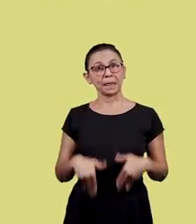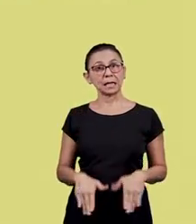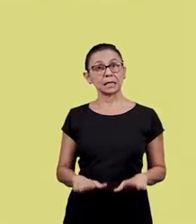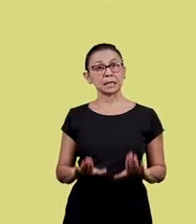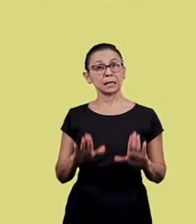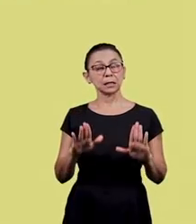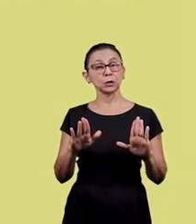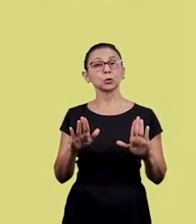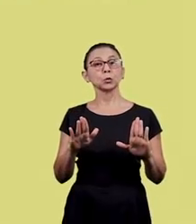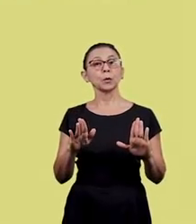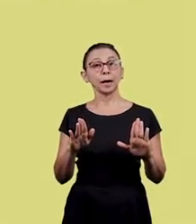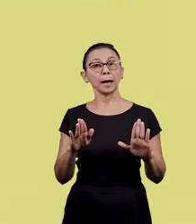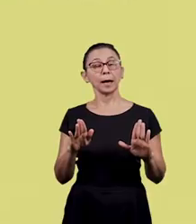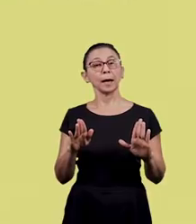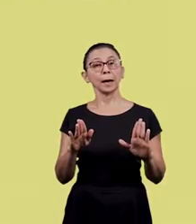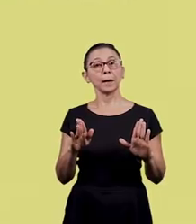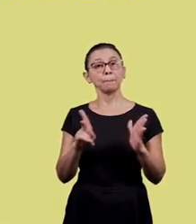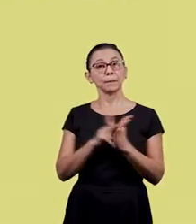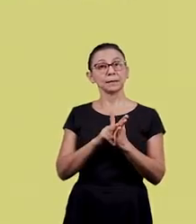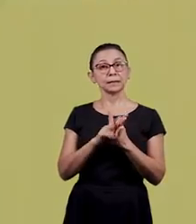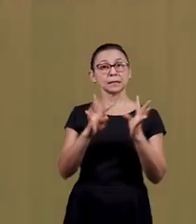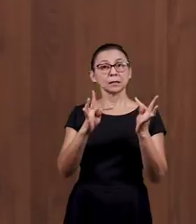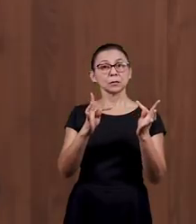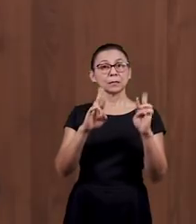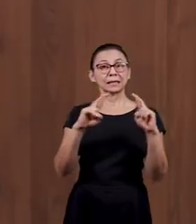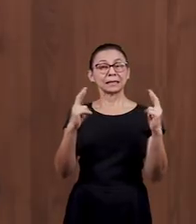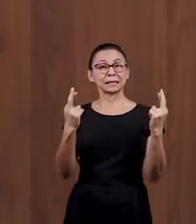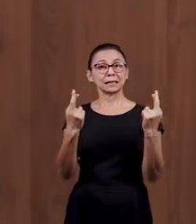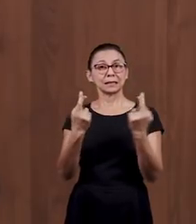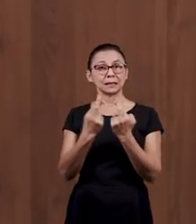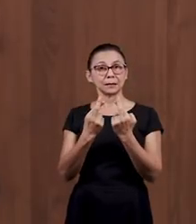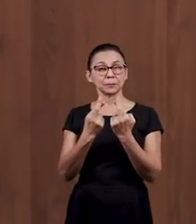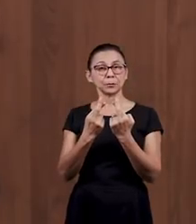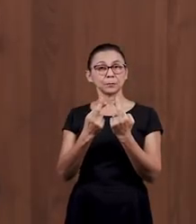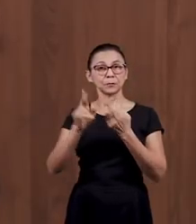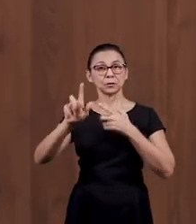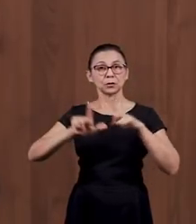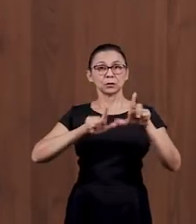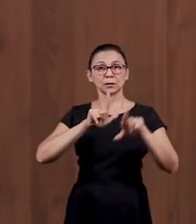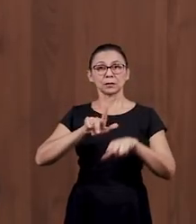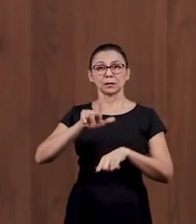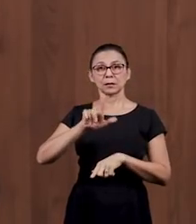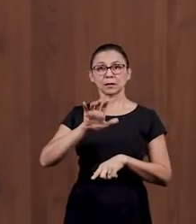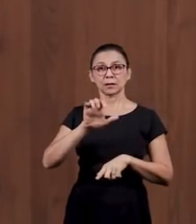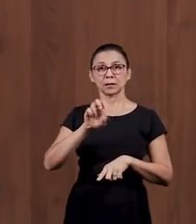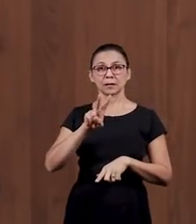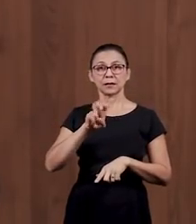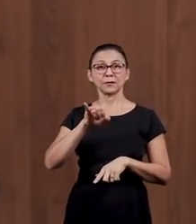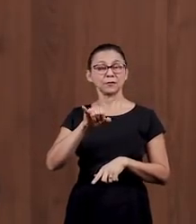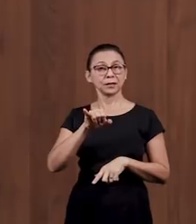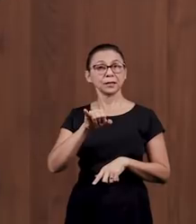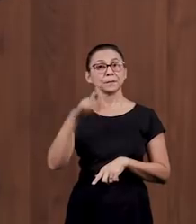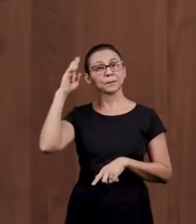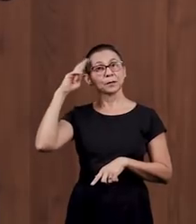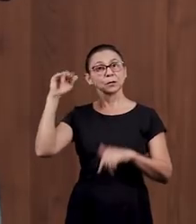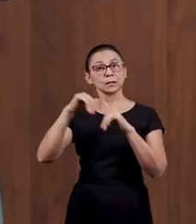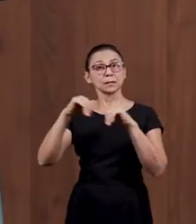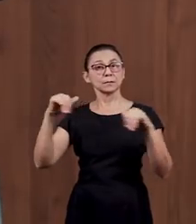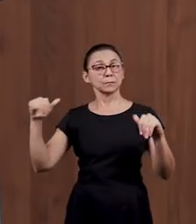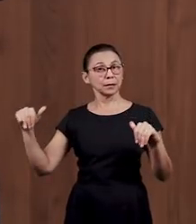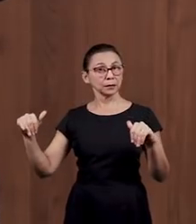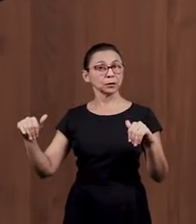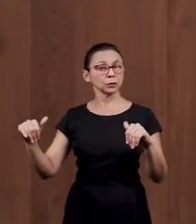tribo especial dentro do povo de Israel, que era a tribo de Levi. O Senhor separou a tribo de Levi